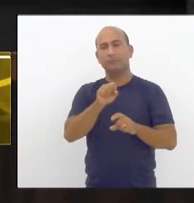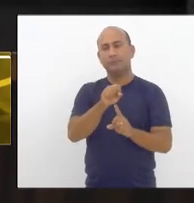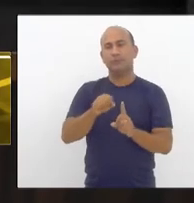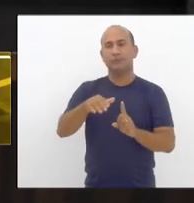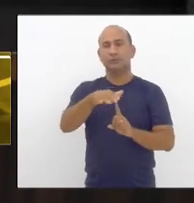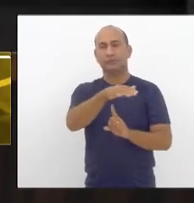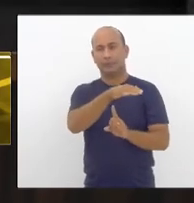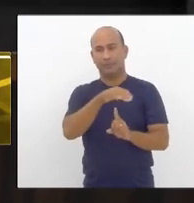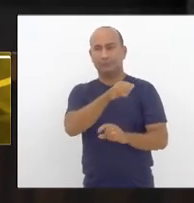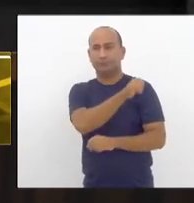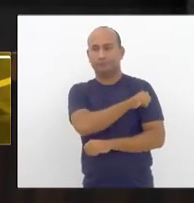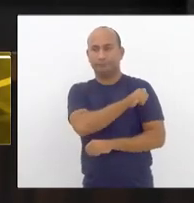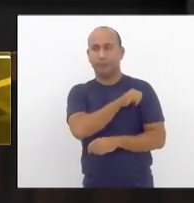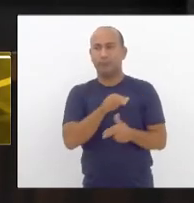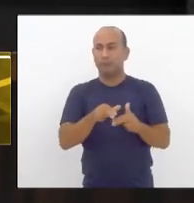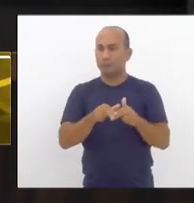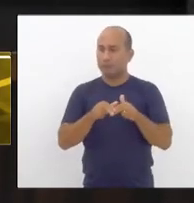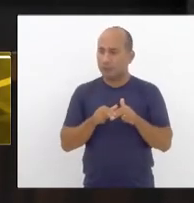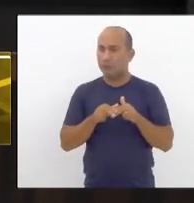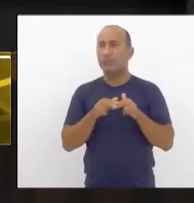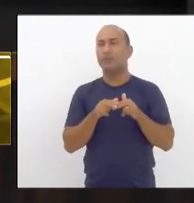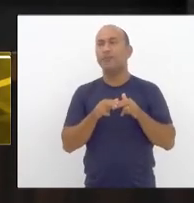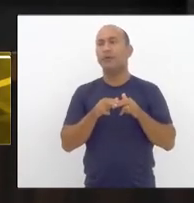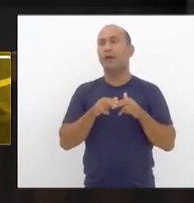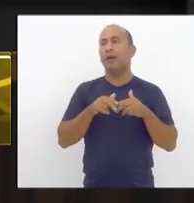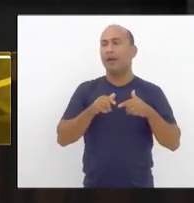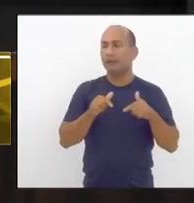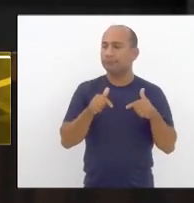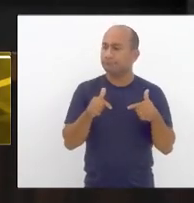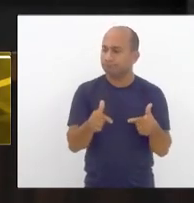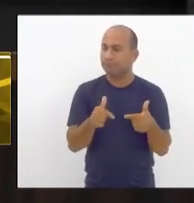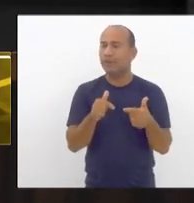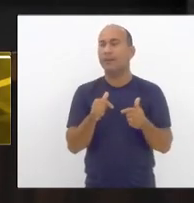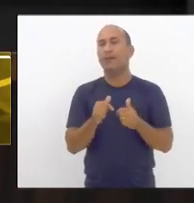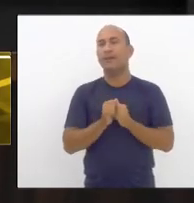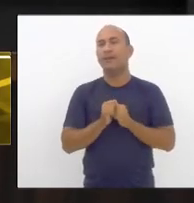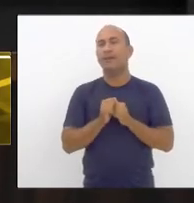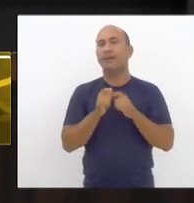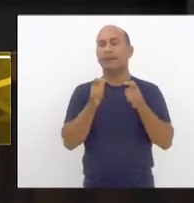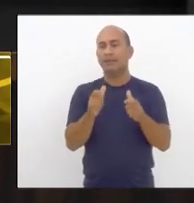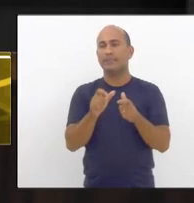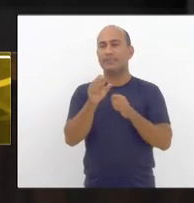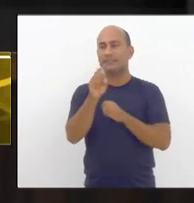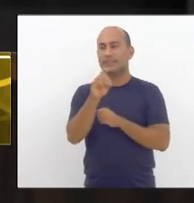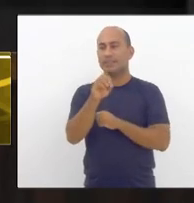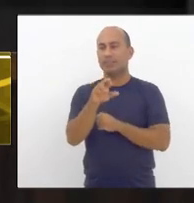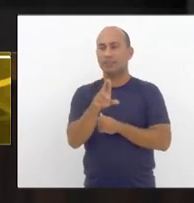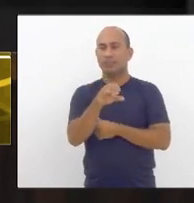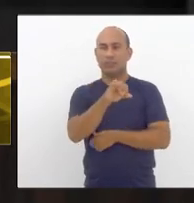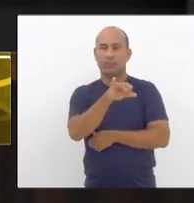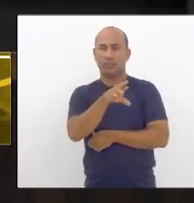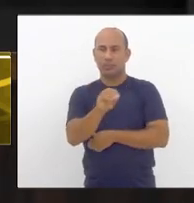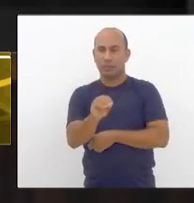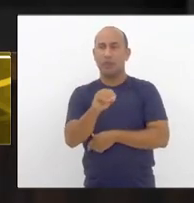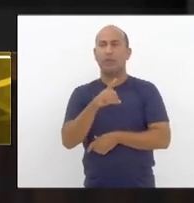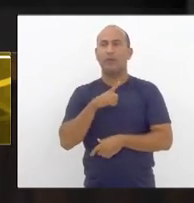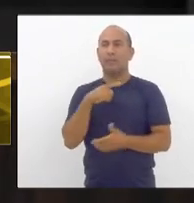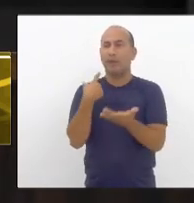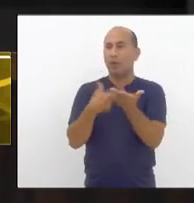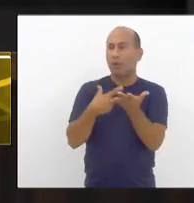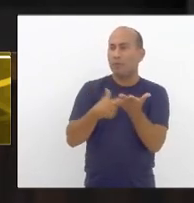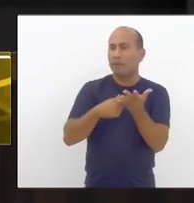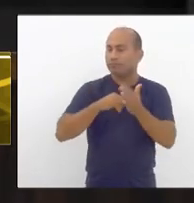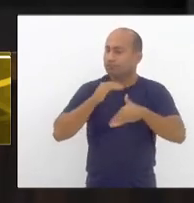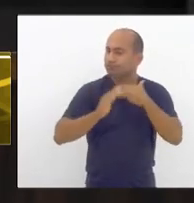Fluminense por meio de suas atividades Rio e por seu compromisso em desenvolver